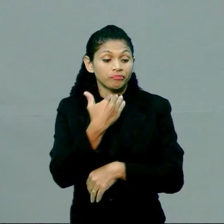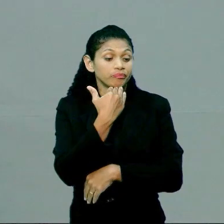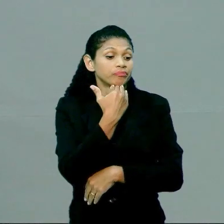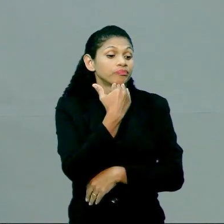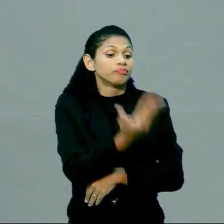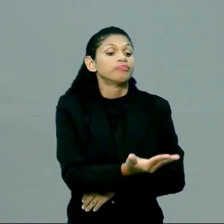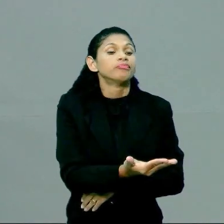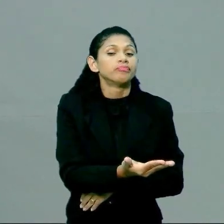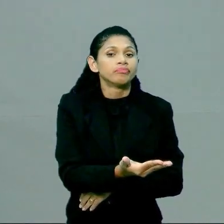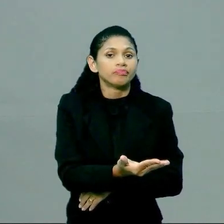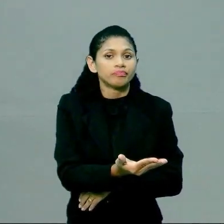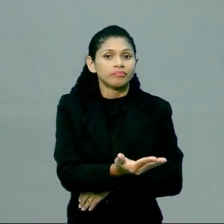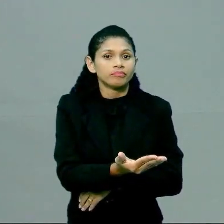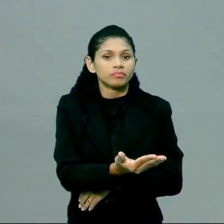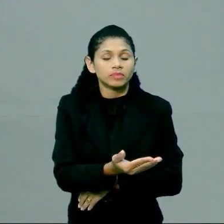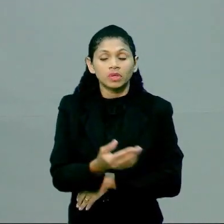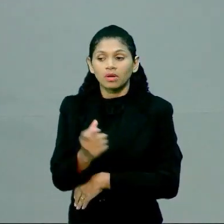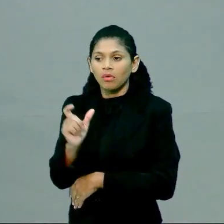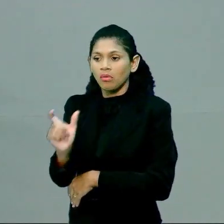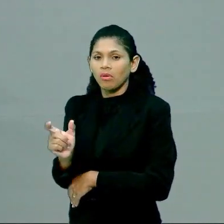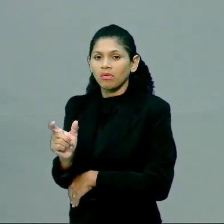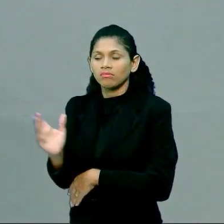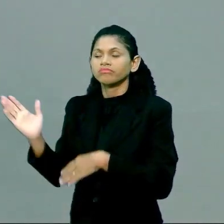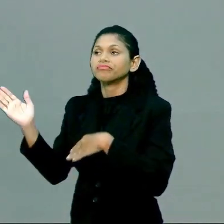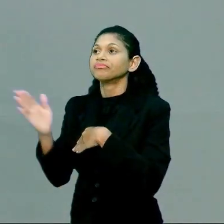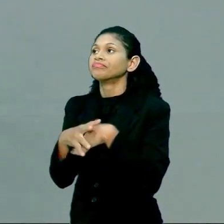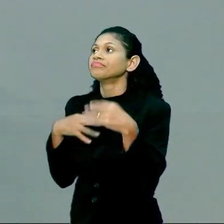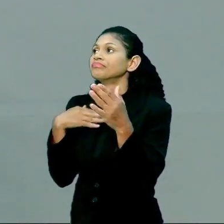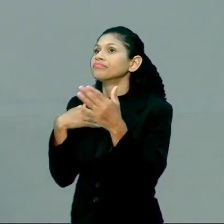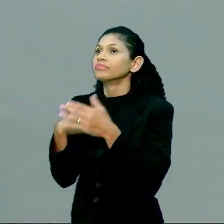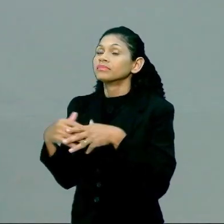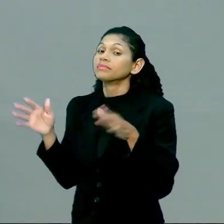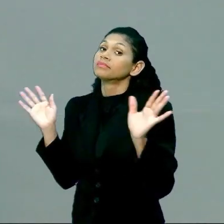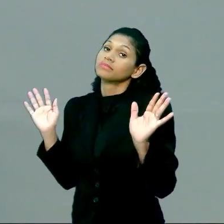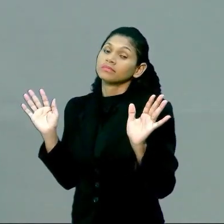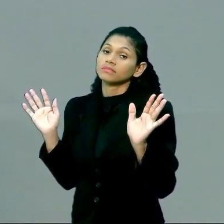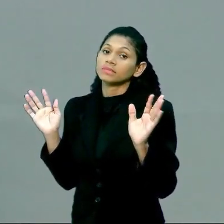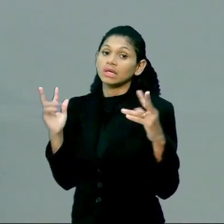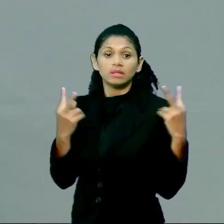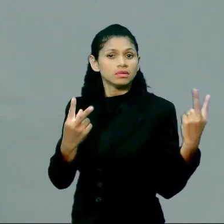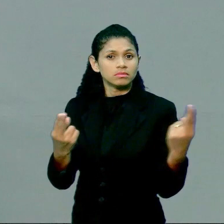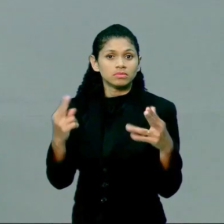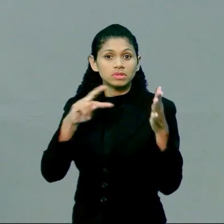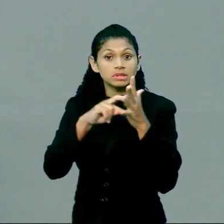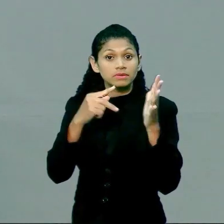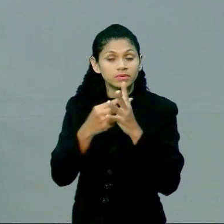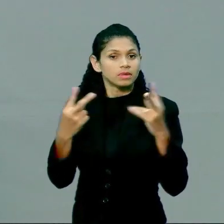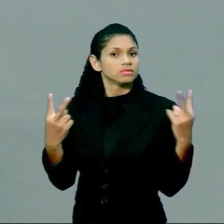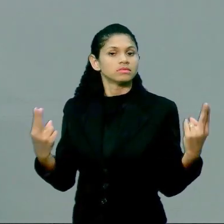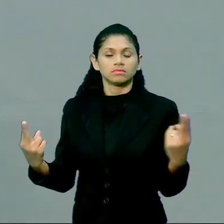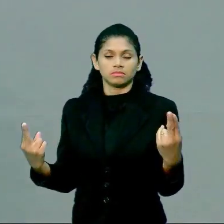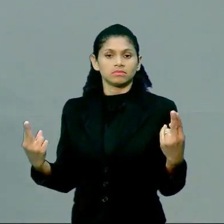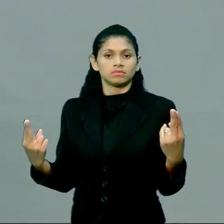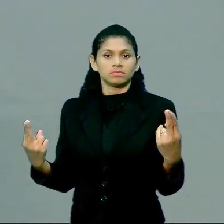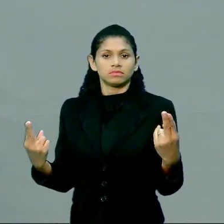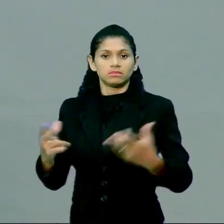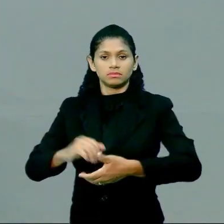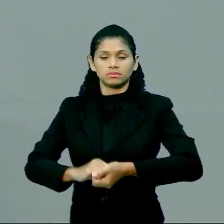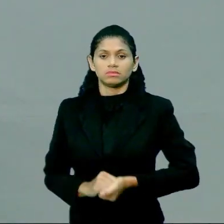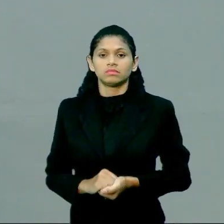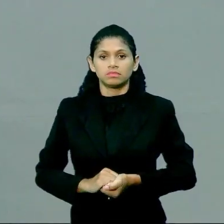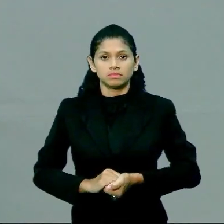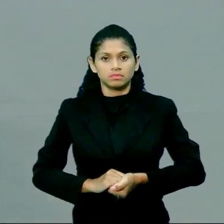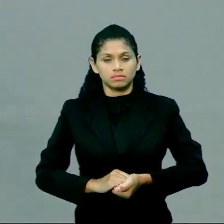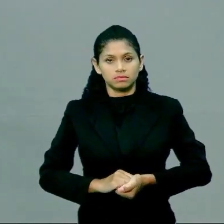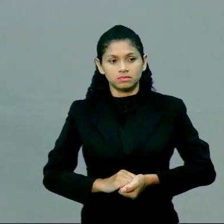dizem a mesma coisa. Que no caso aqui é o indiferente, tá? A indiferença. Então, é isso